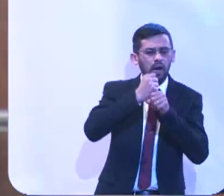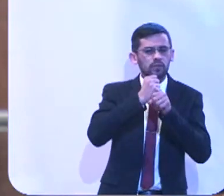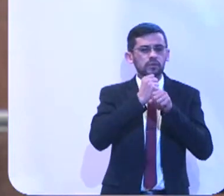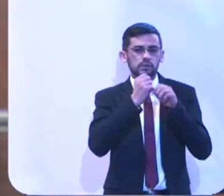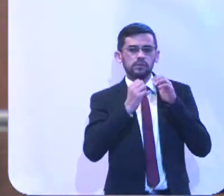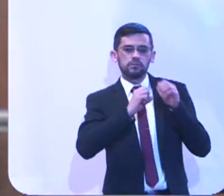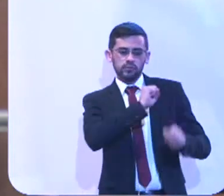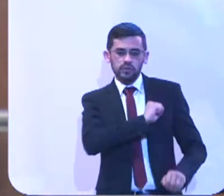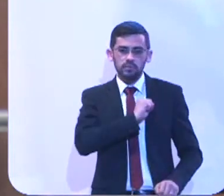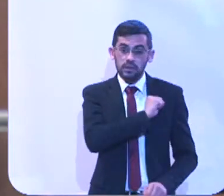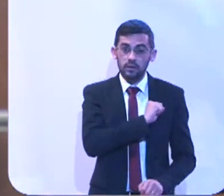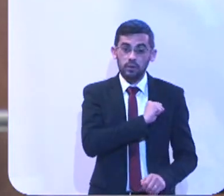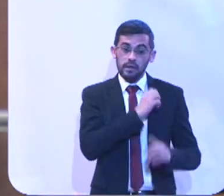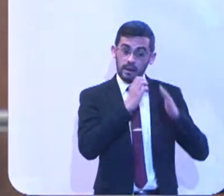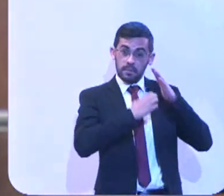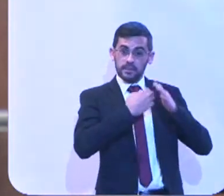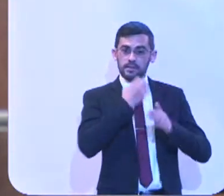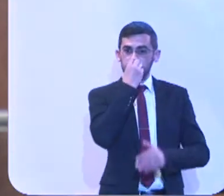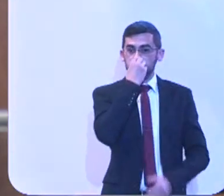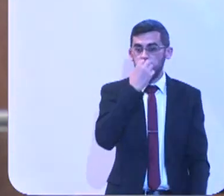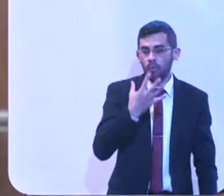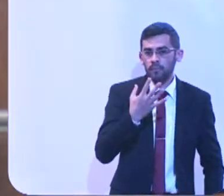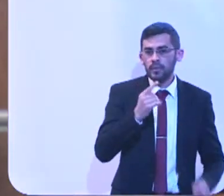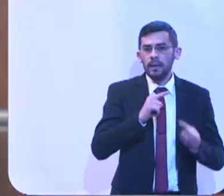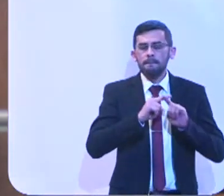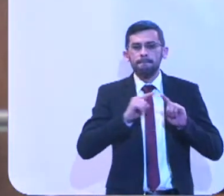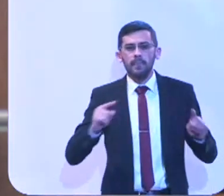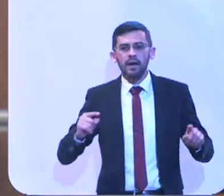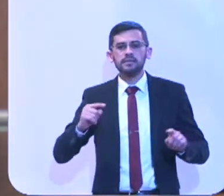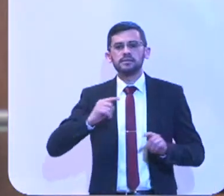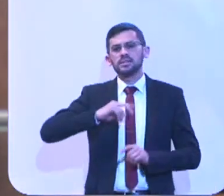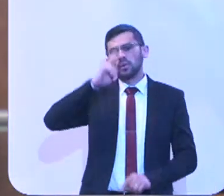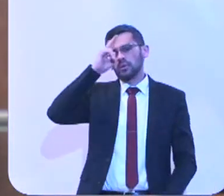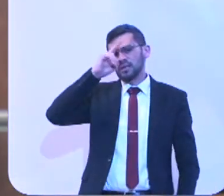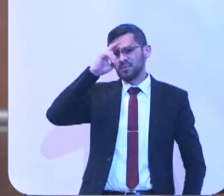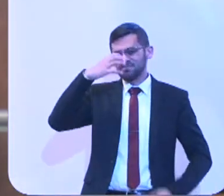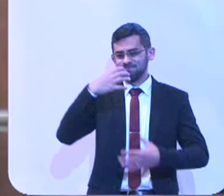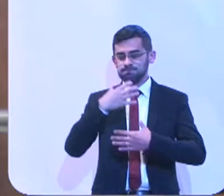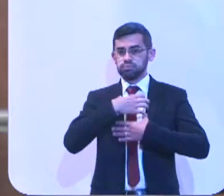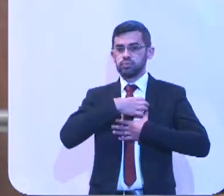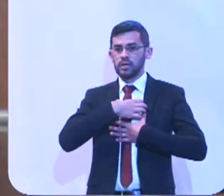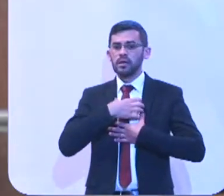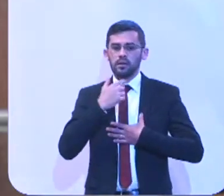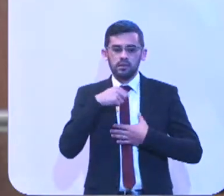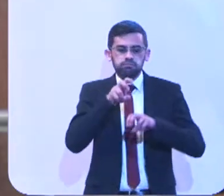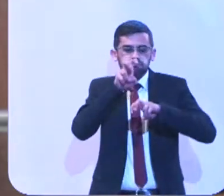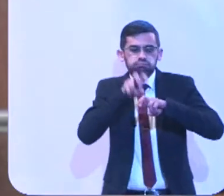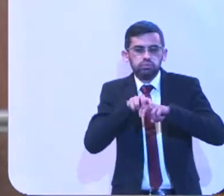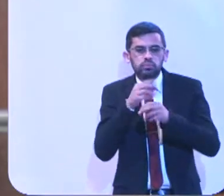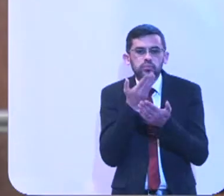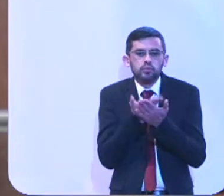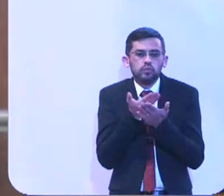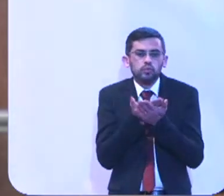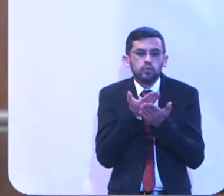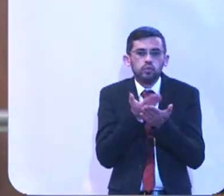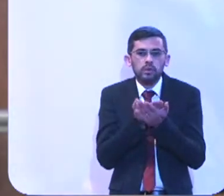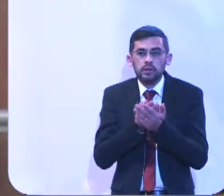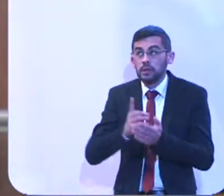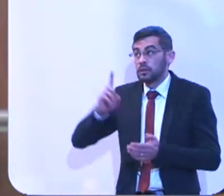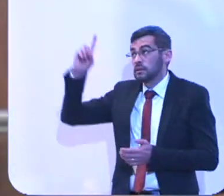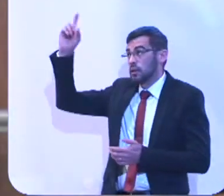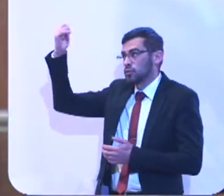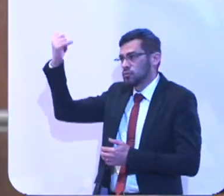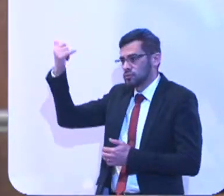bem. E eu lembro de uma pergunta que eu ouvi do Espírito de Deus, eu estava na sala de aula: você